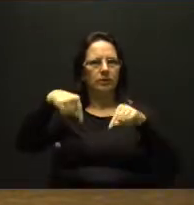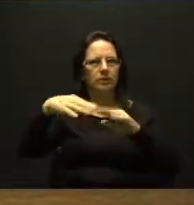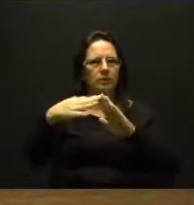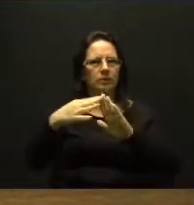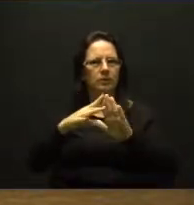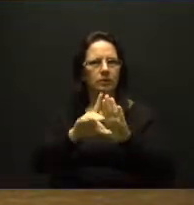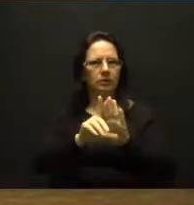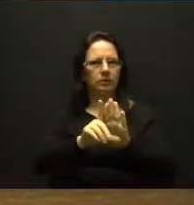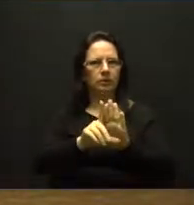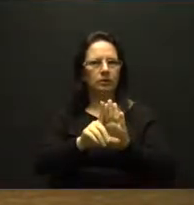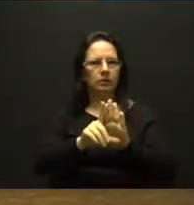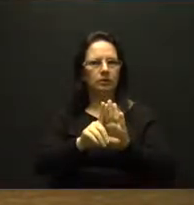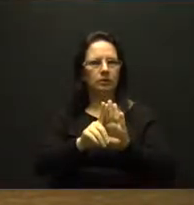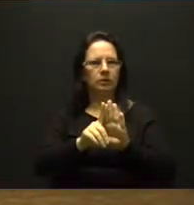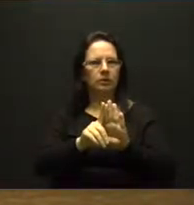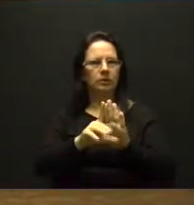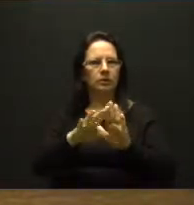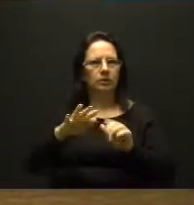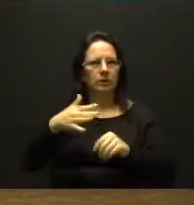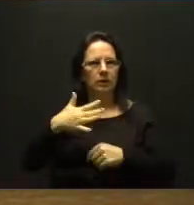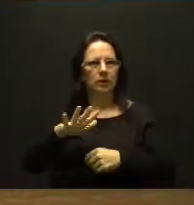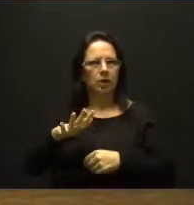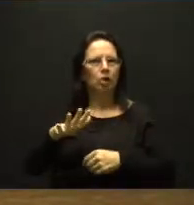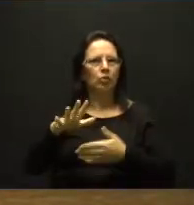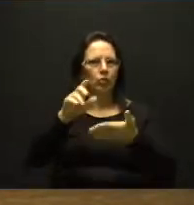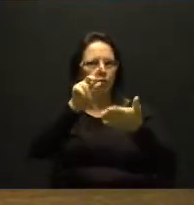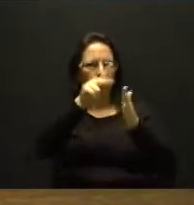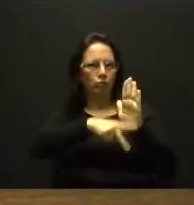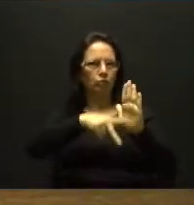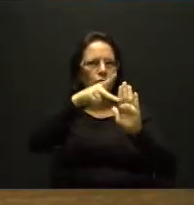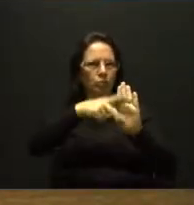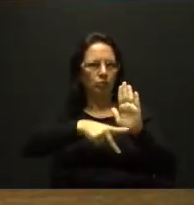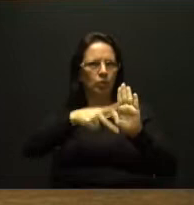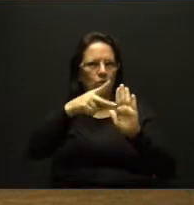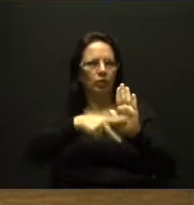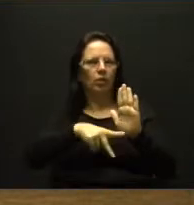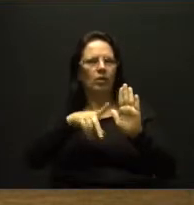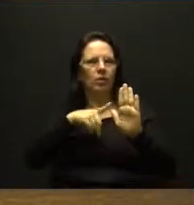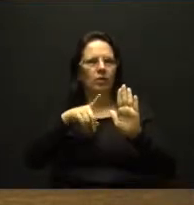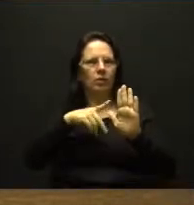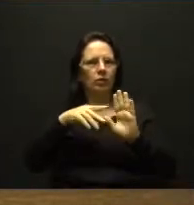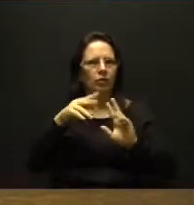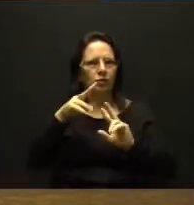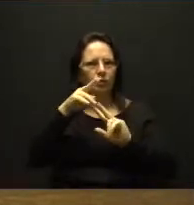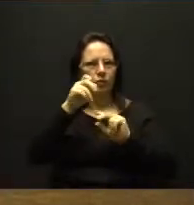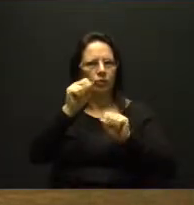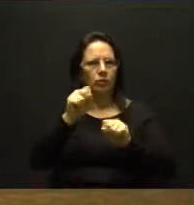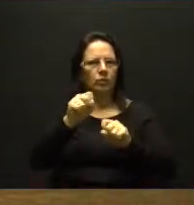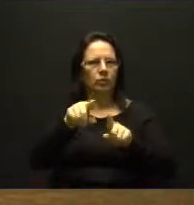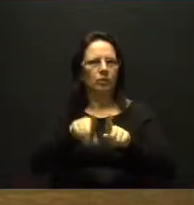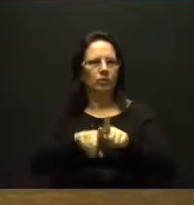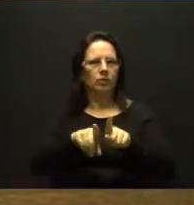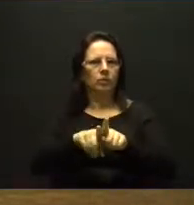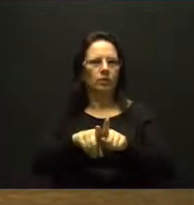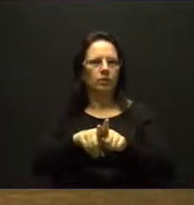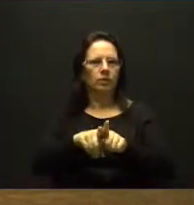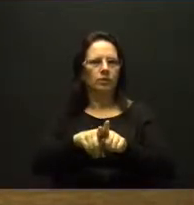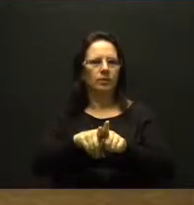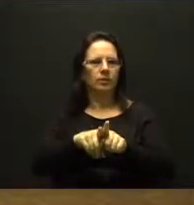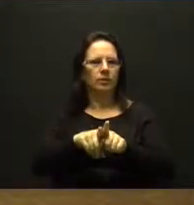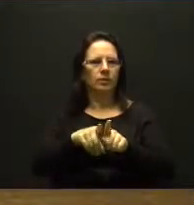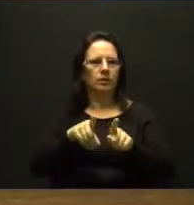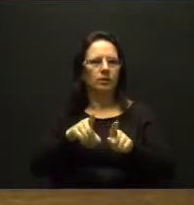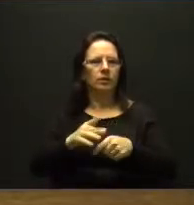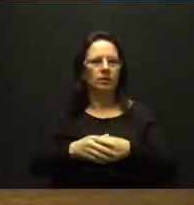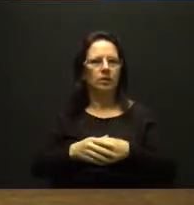casa mas alguns mas alguns projetos aí até para que se fortaleça que saia